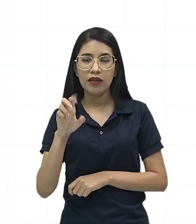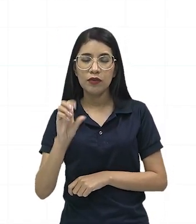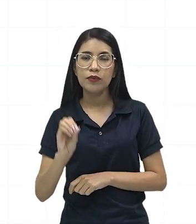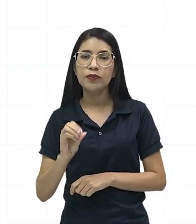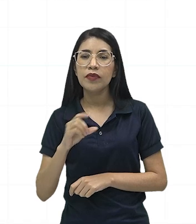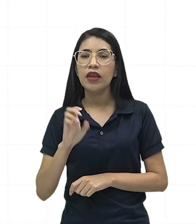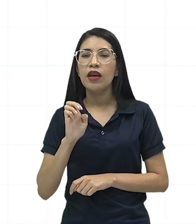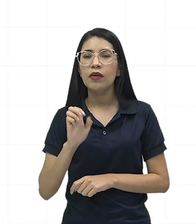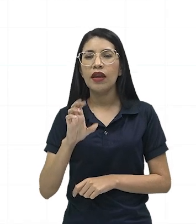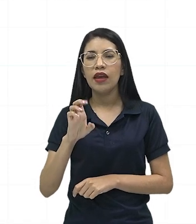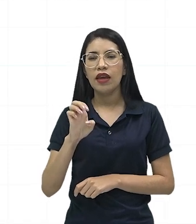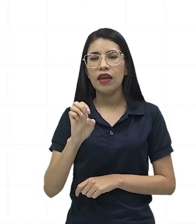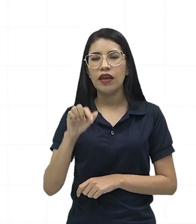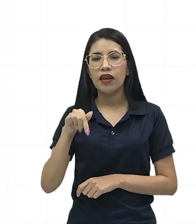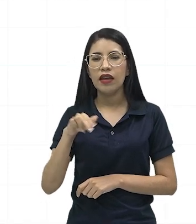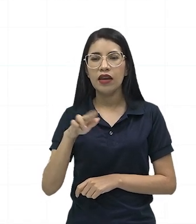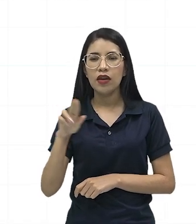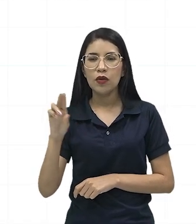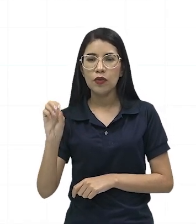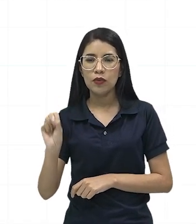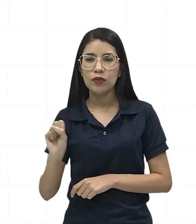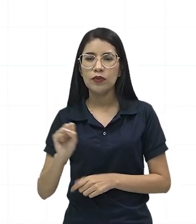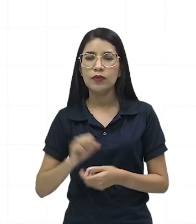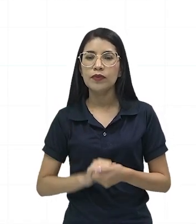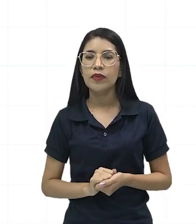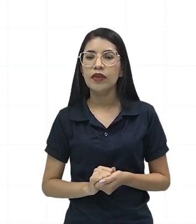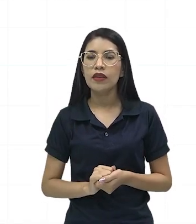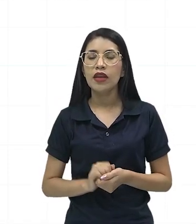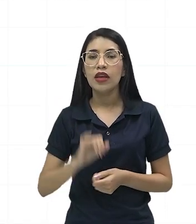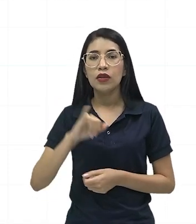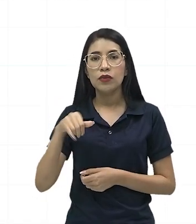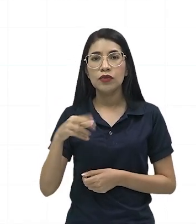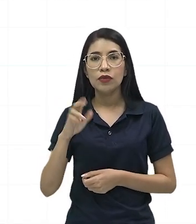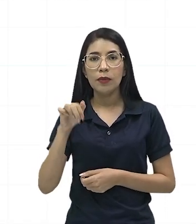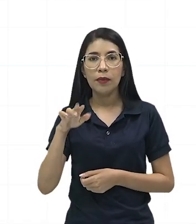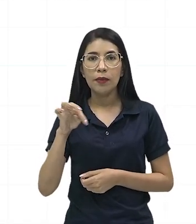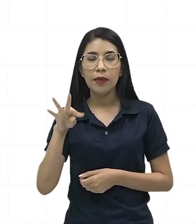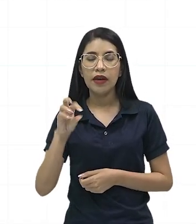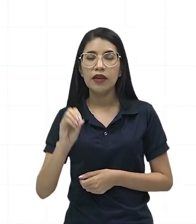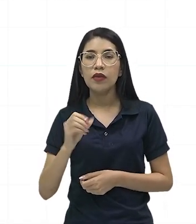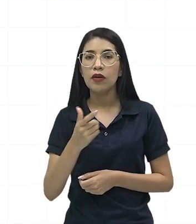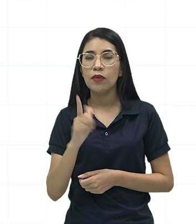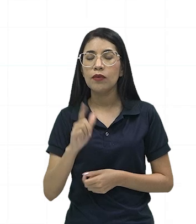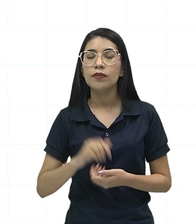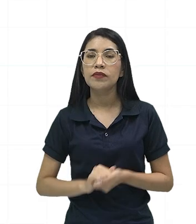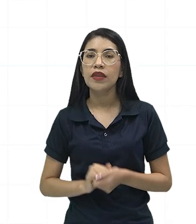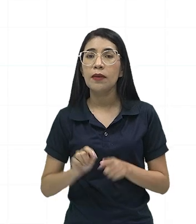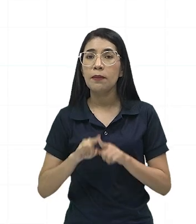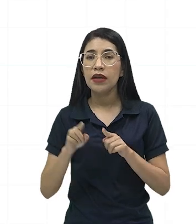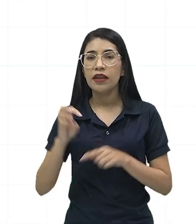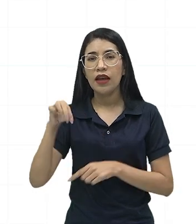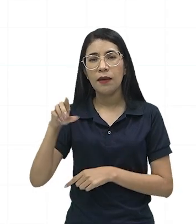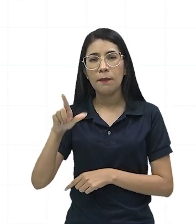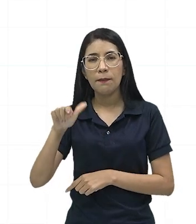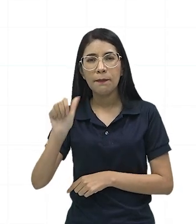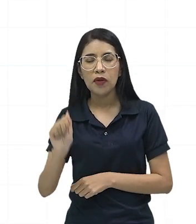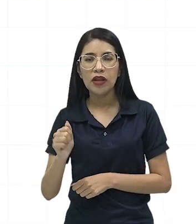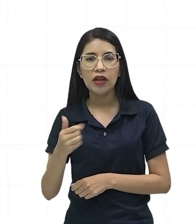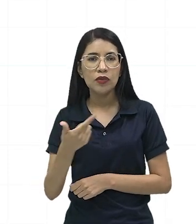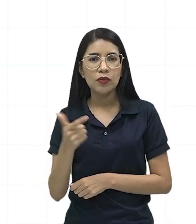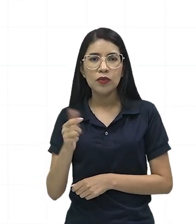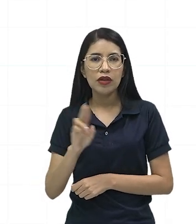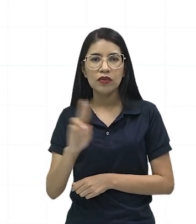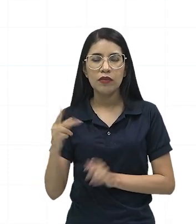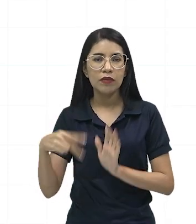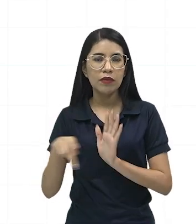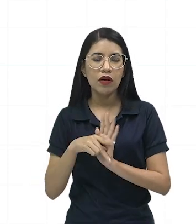cabalus, do jumento Equus asinus. E ali a gente tem uma terceira imagem da mula. A mula, gente, não tem um nome